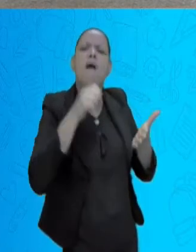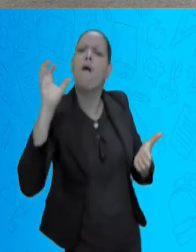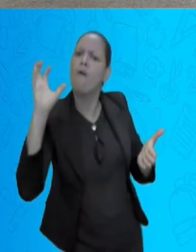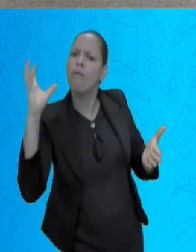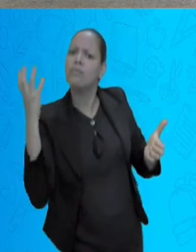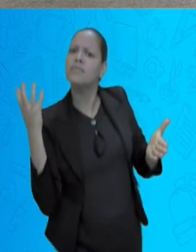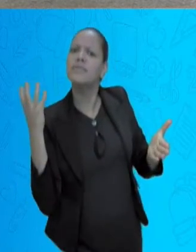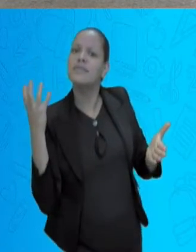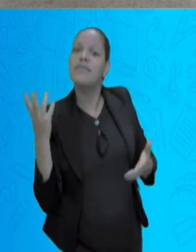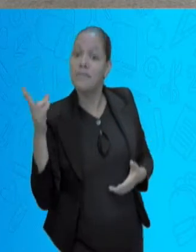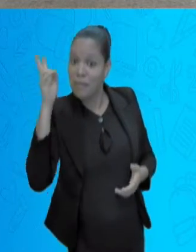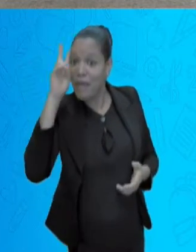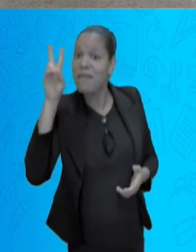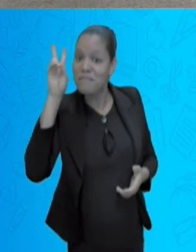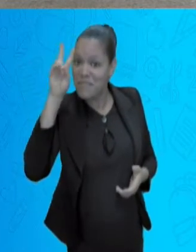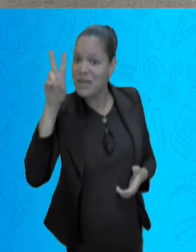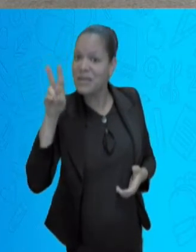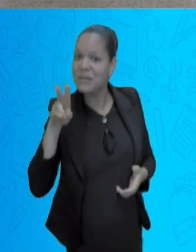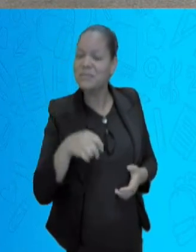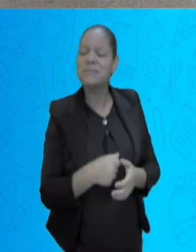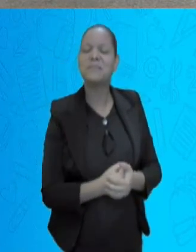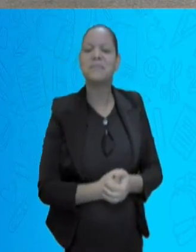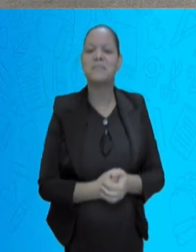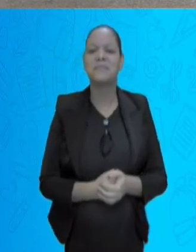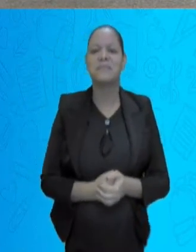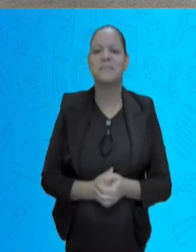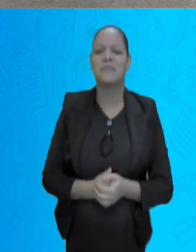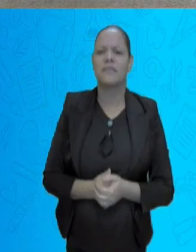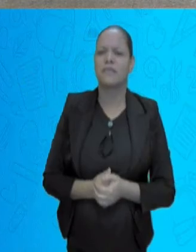bom que você lembrou do repórter.